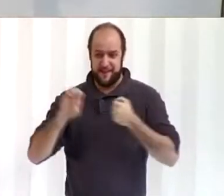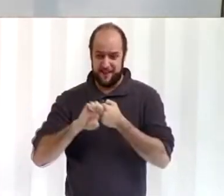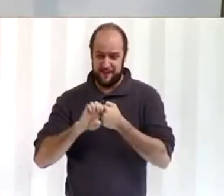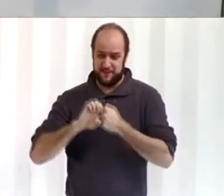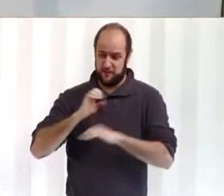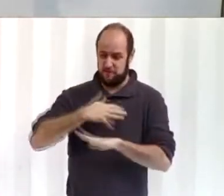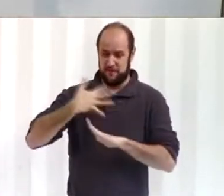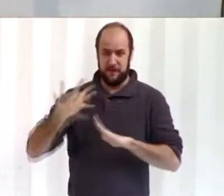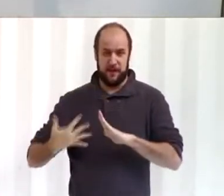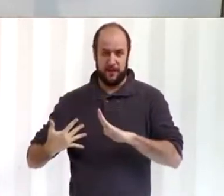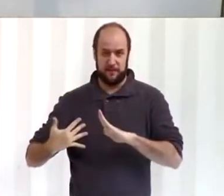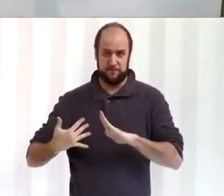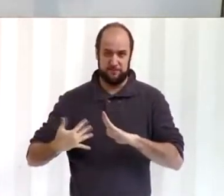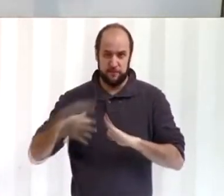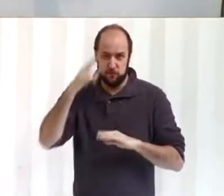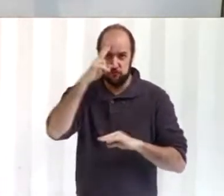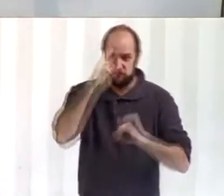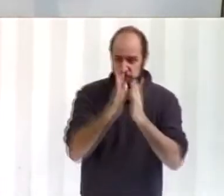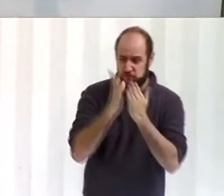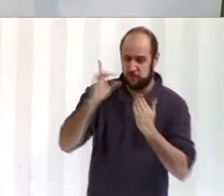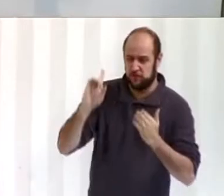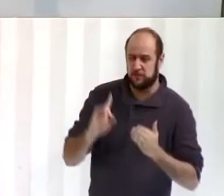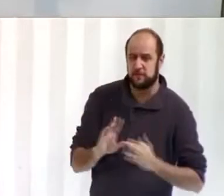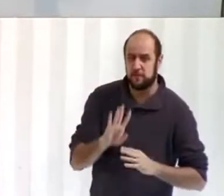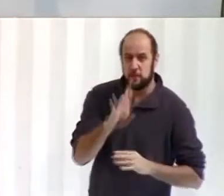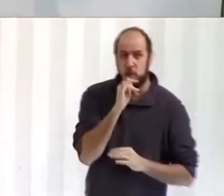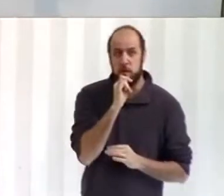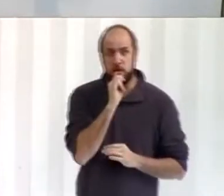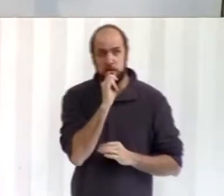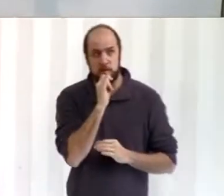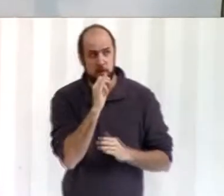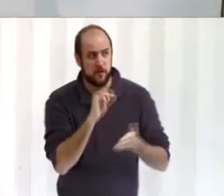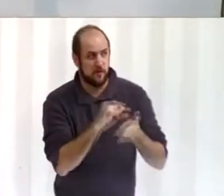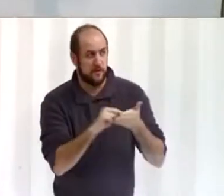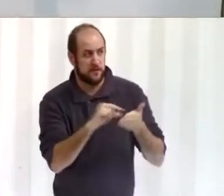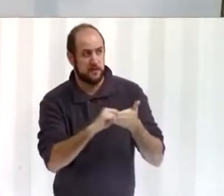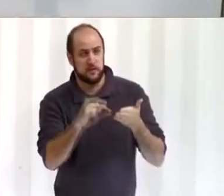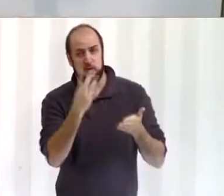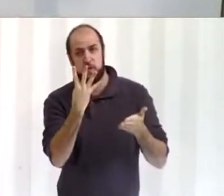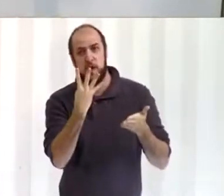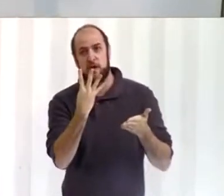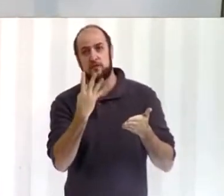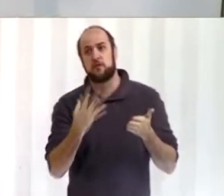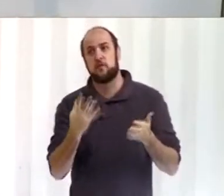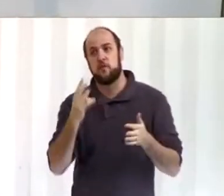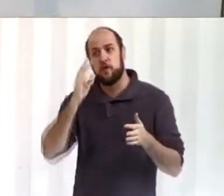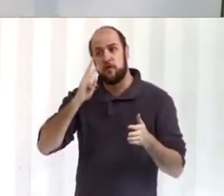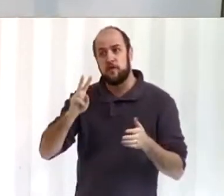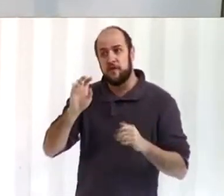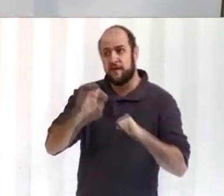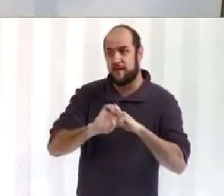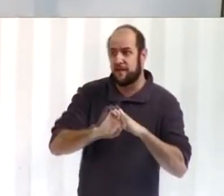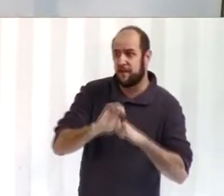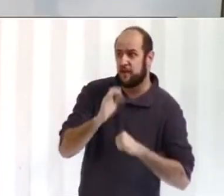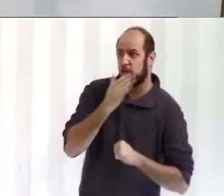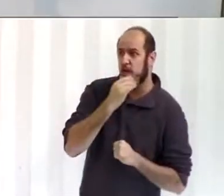está aqui realizando. Como, por exemplo, a partir do verso 4, nós já vemos